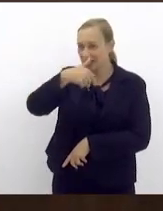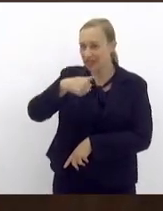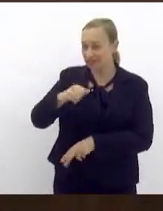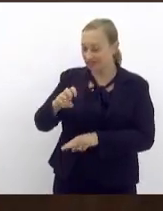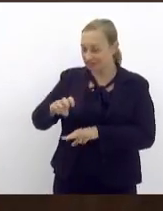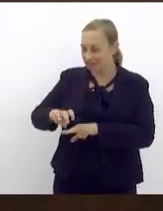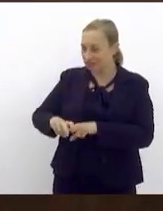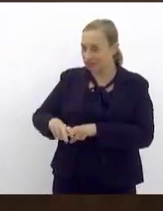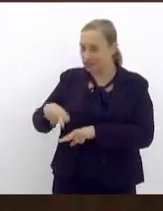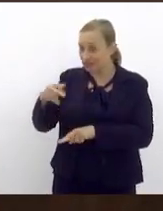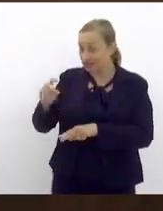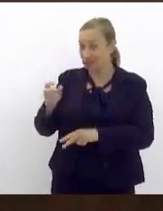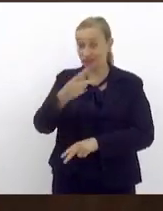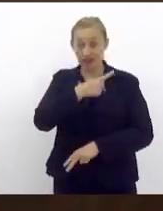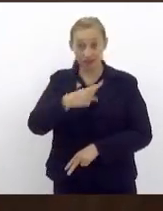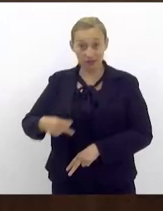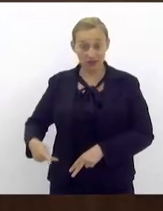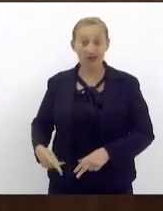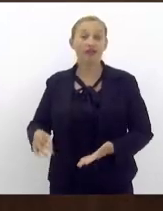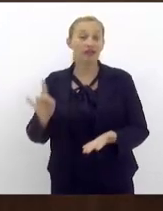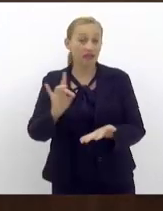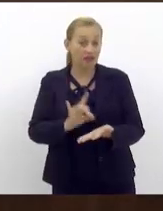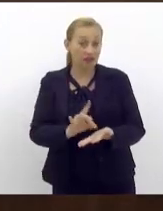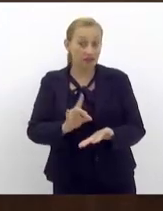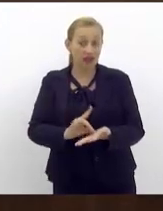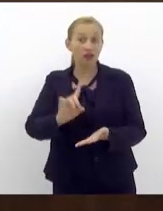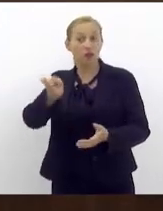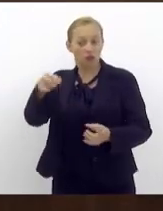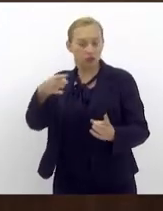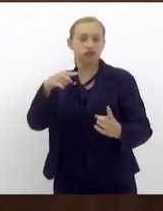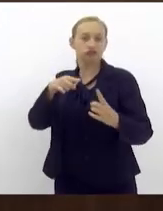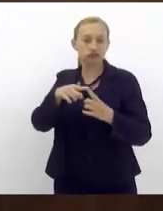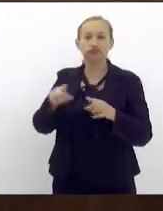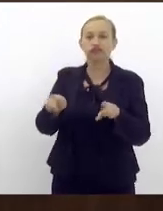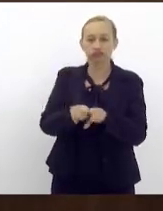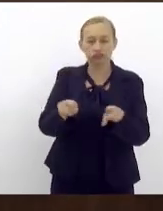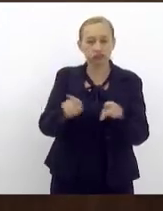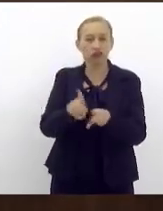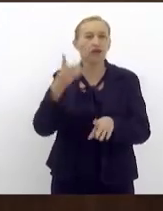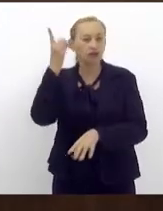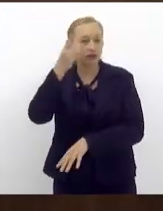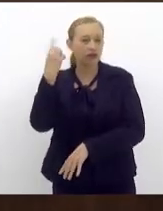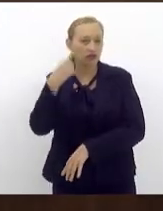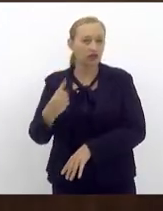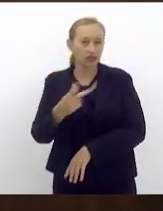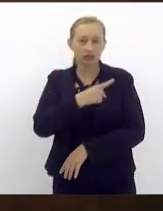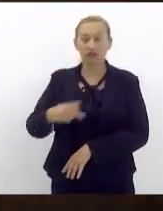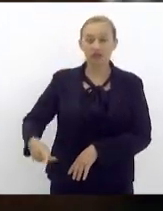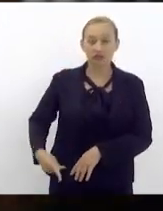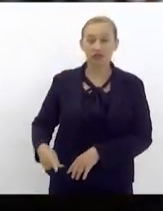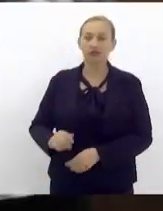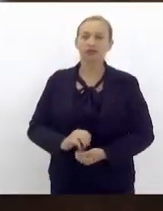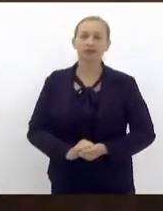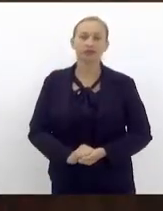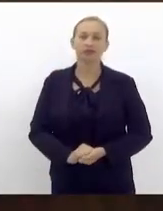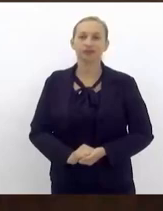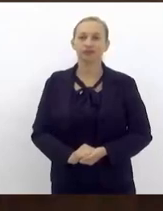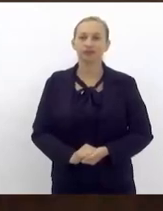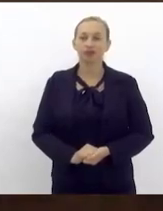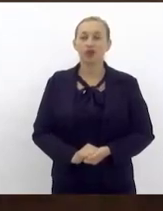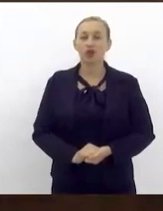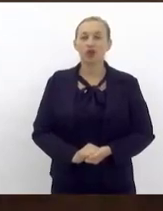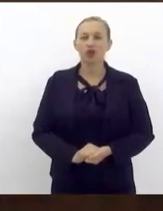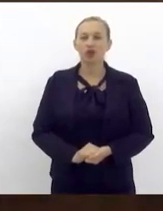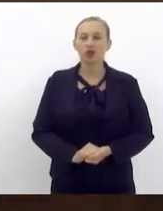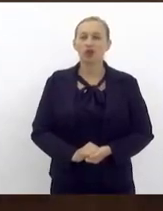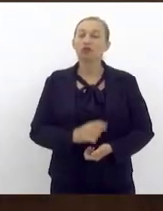da presidência Não na verdade tem mais um objetivo deputada Dani presidente que é o seguinte nós